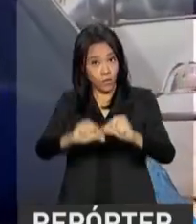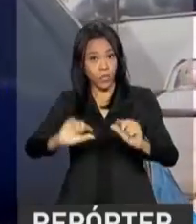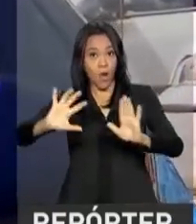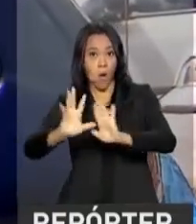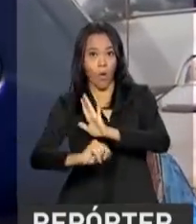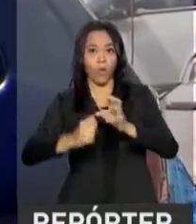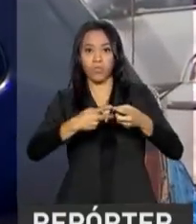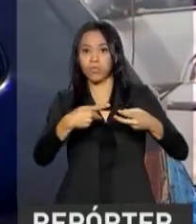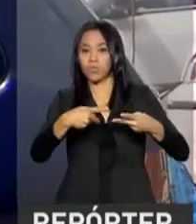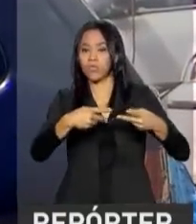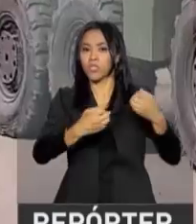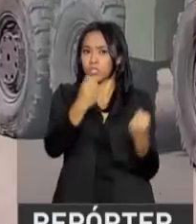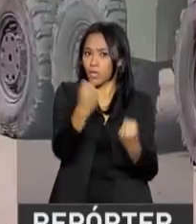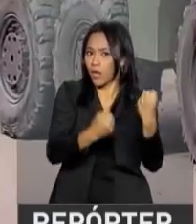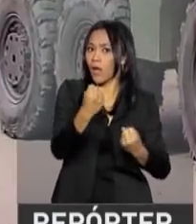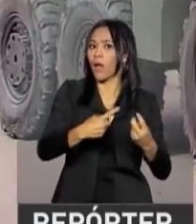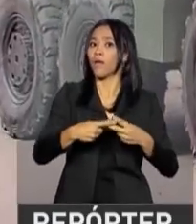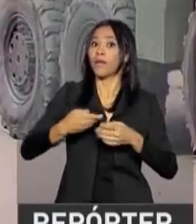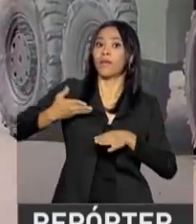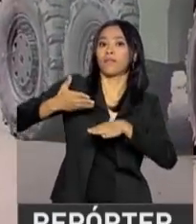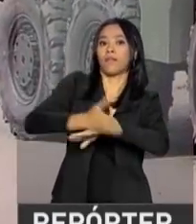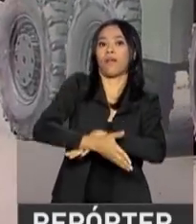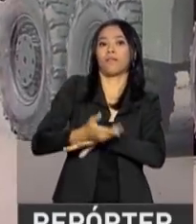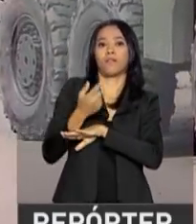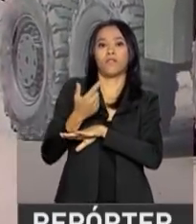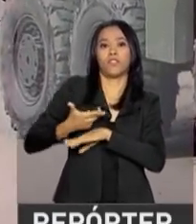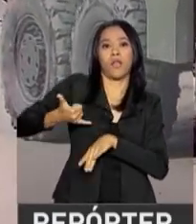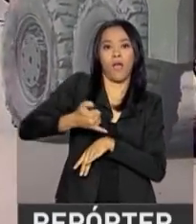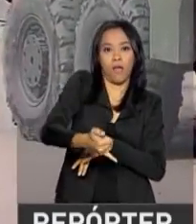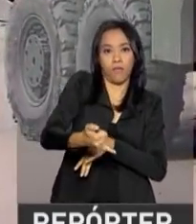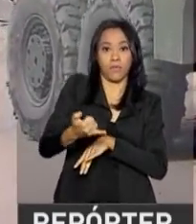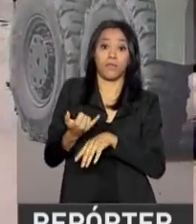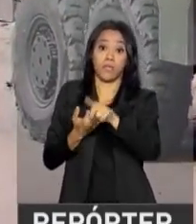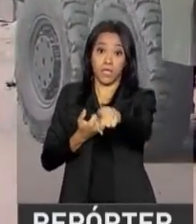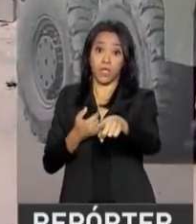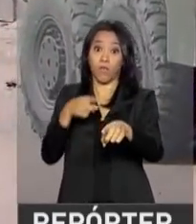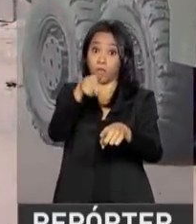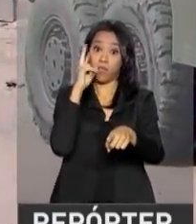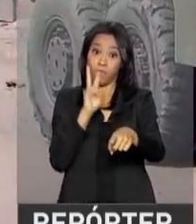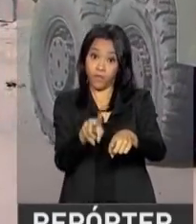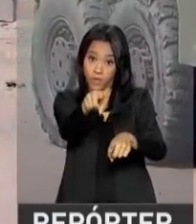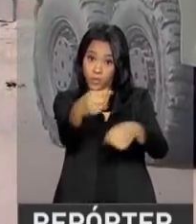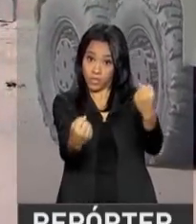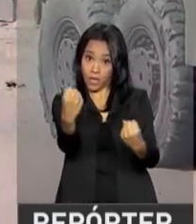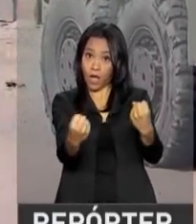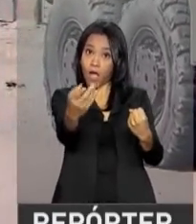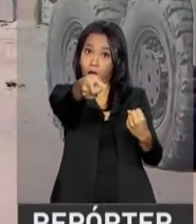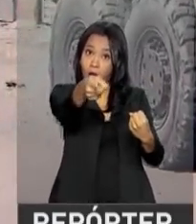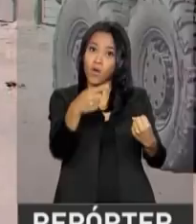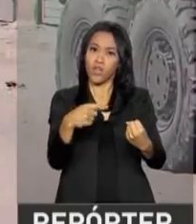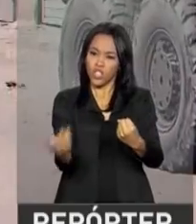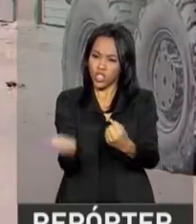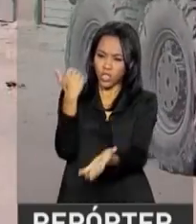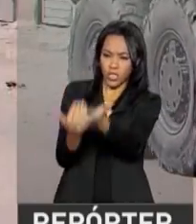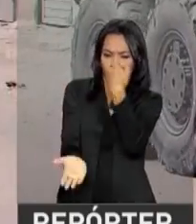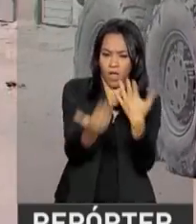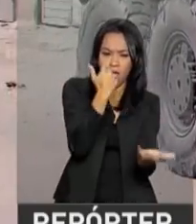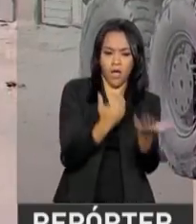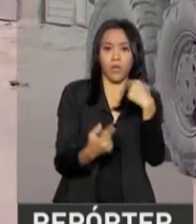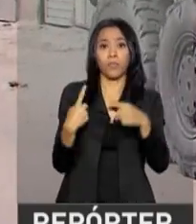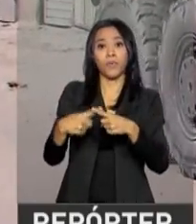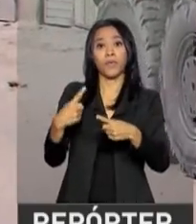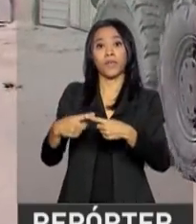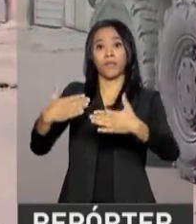de drogas e armas no estado durante a operação veículos blindados da marinha desobstruíram vias de acesso que estavam